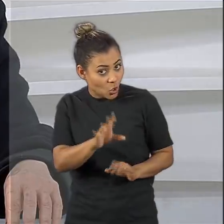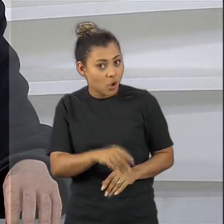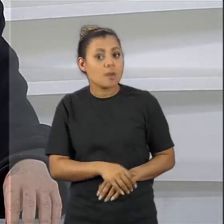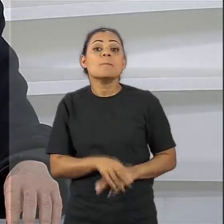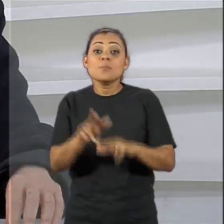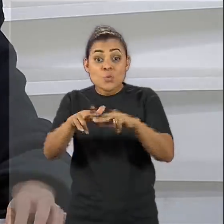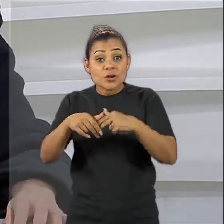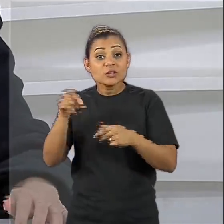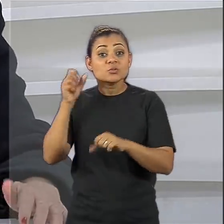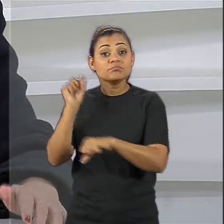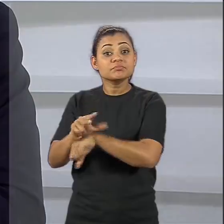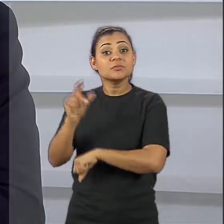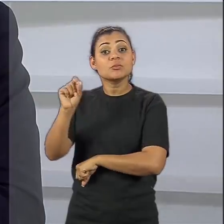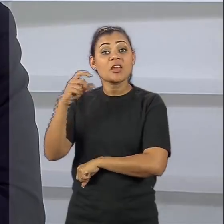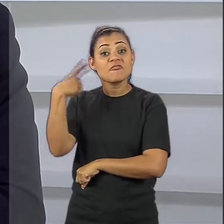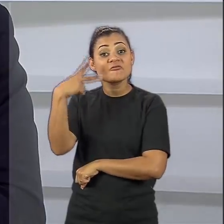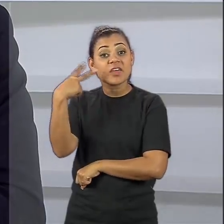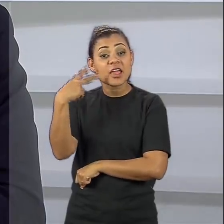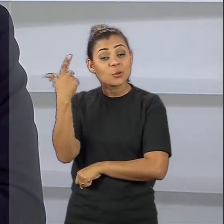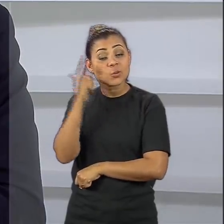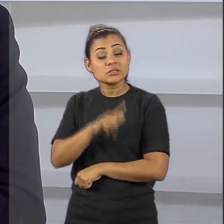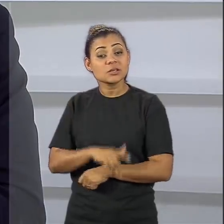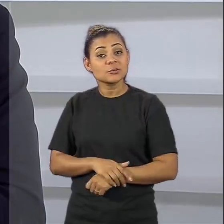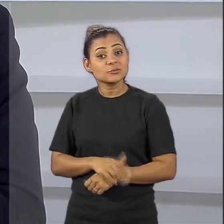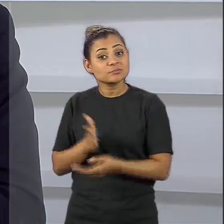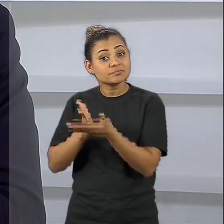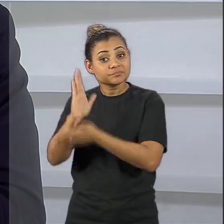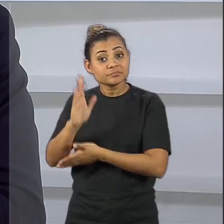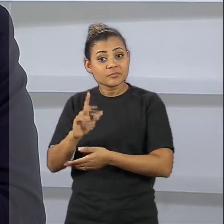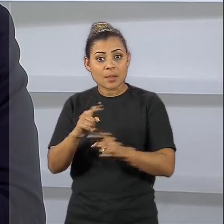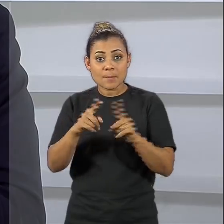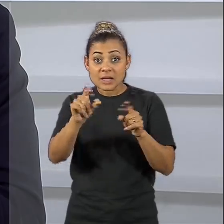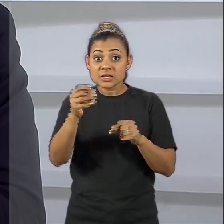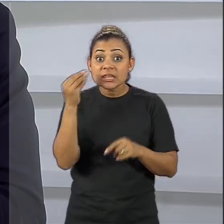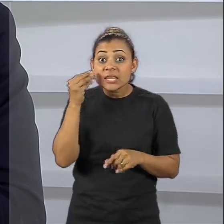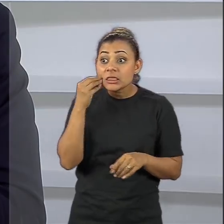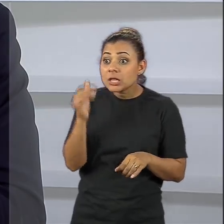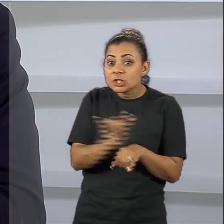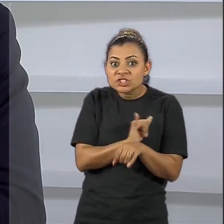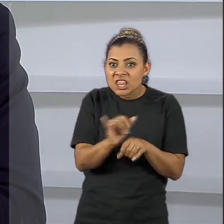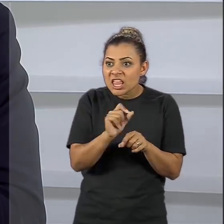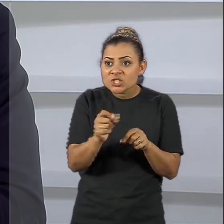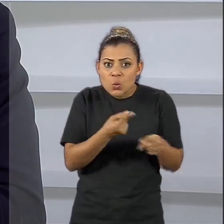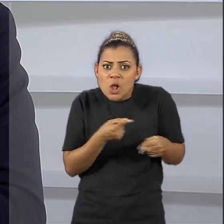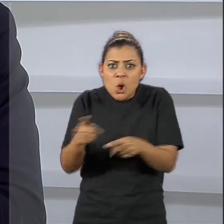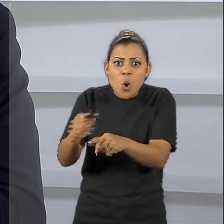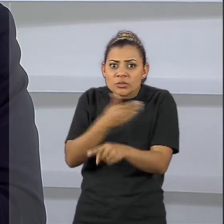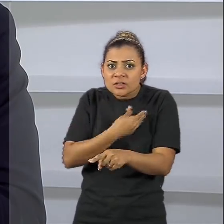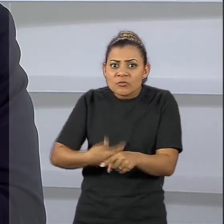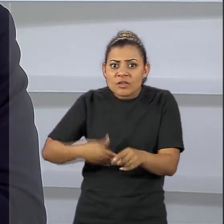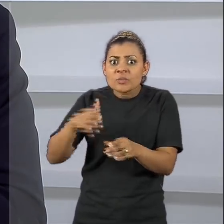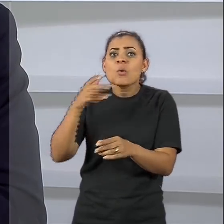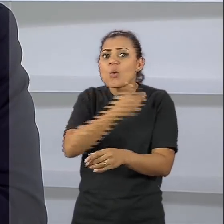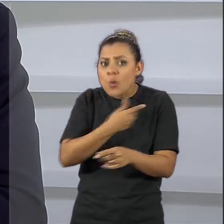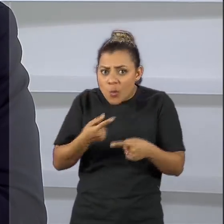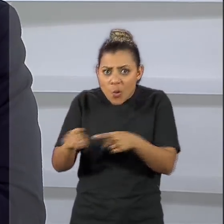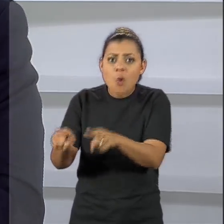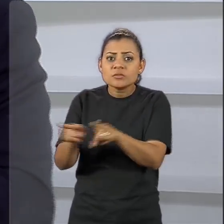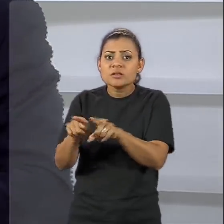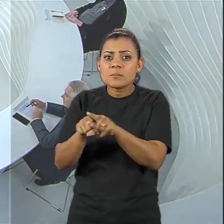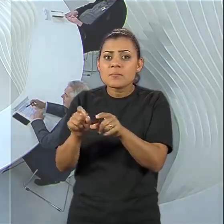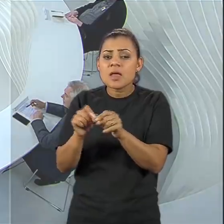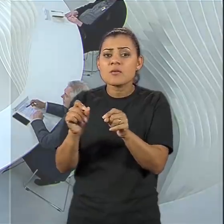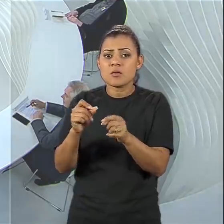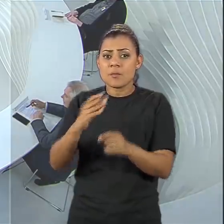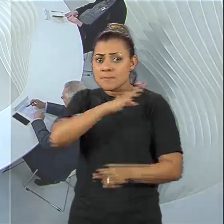candidatura a vereador. Né? Imediatamente. Mas o motivo era uma tentativa de um ataque terrorista. Essa era a razão. Assim como o cabo